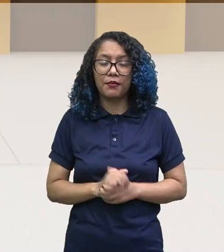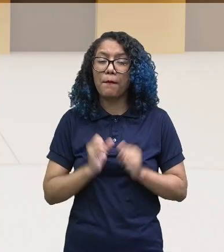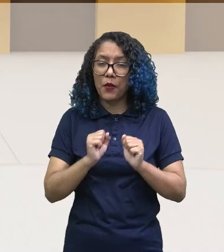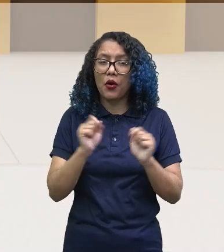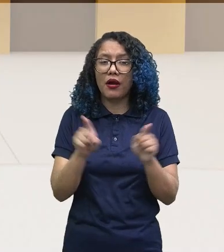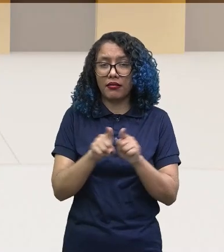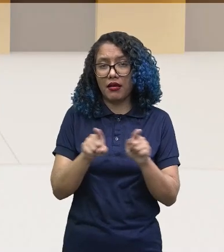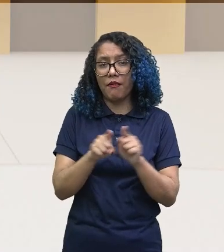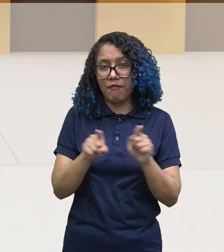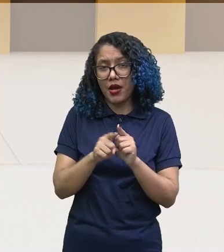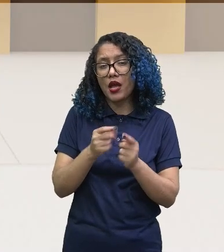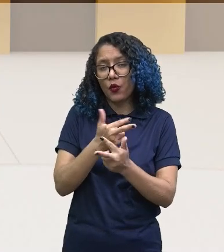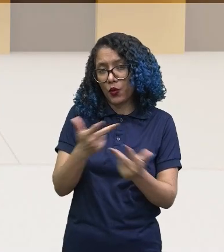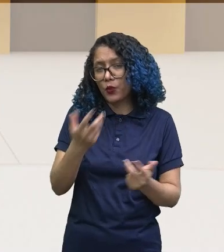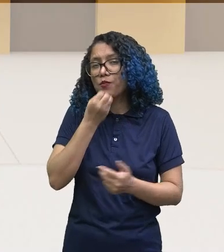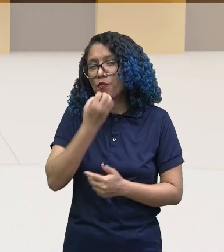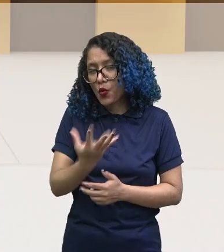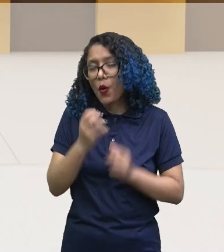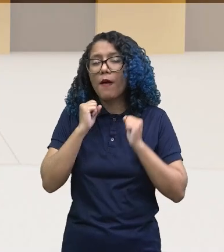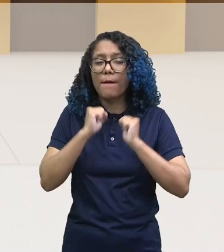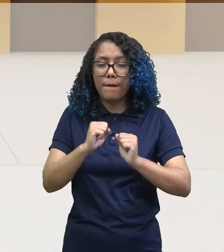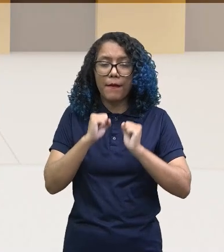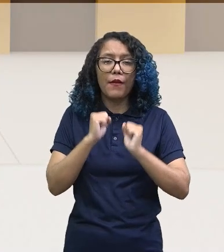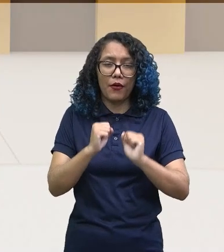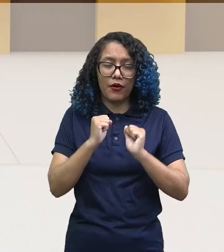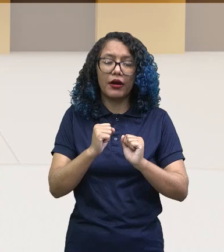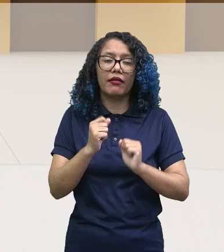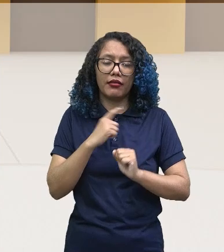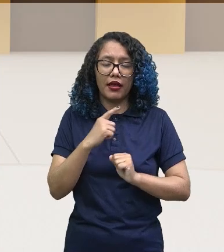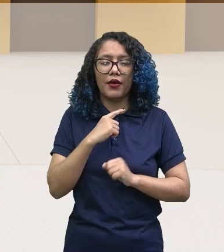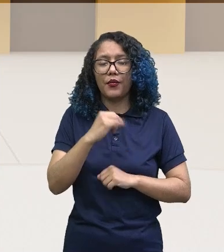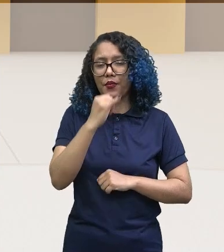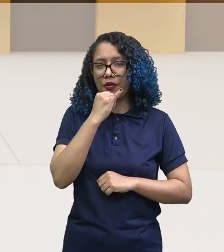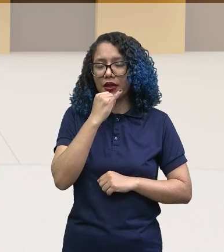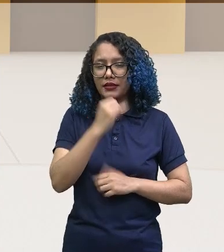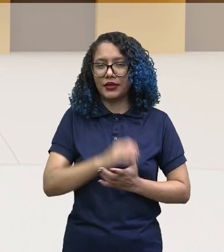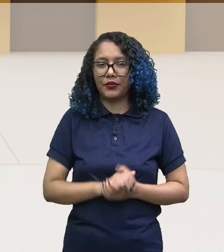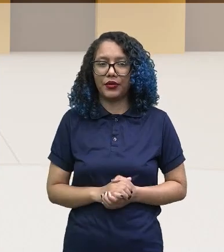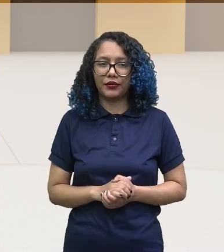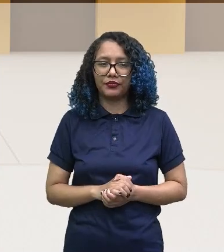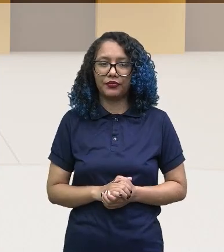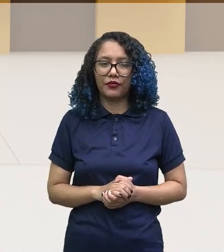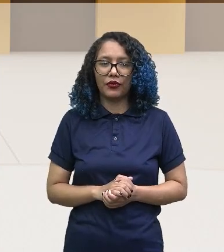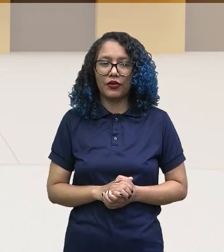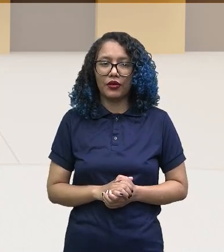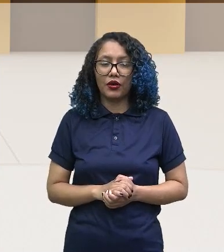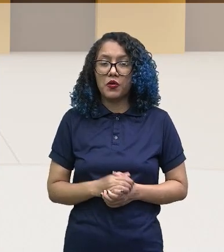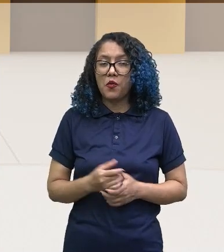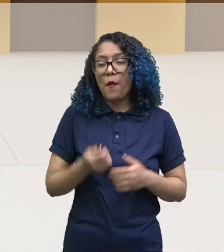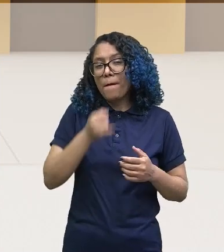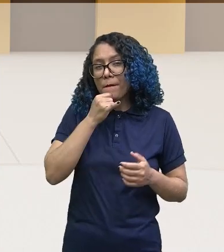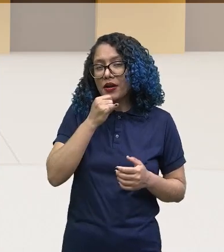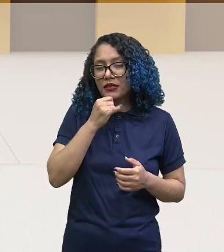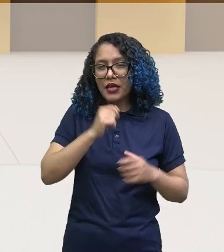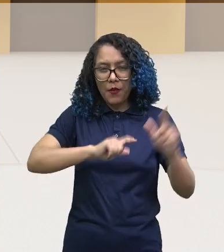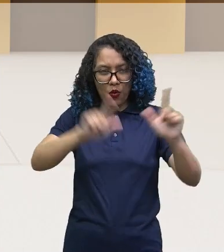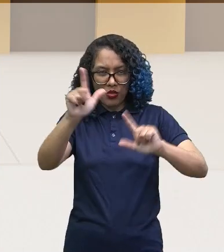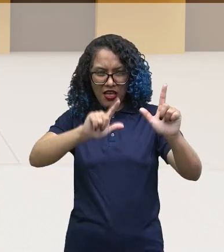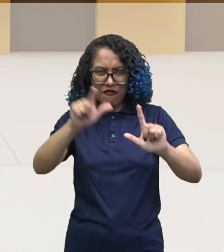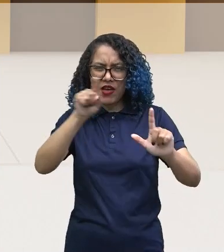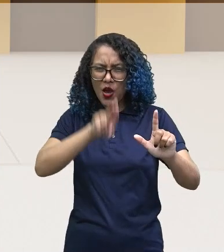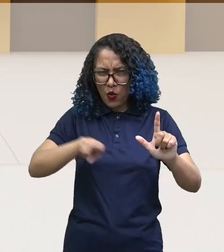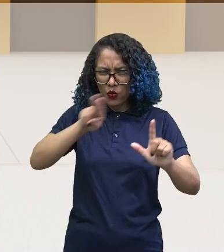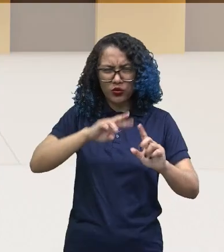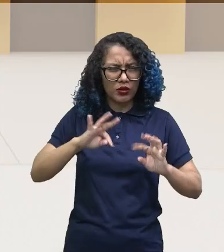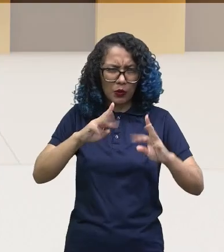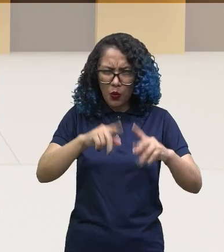ser benéfico, isso como mesmo. você pode perceber aí. Por exemplo, todo mundo utiliza uma TV agora, como você está